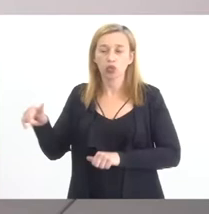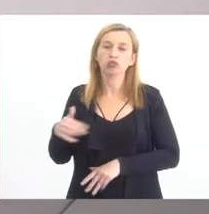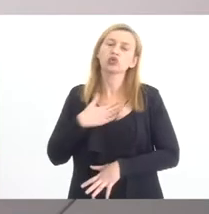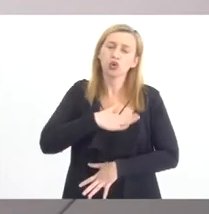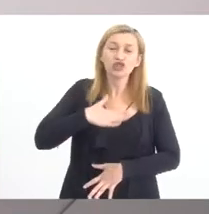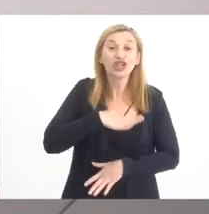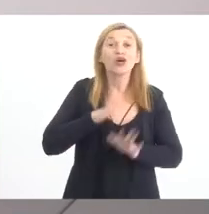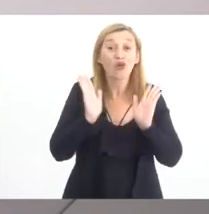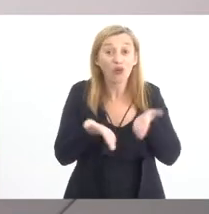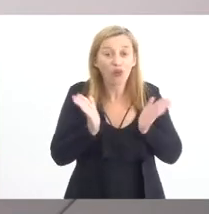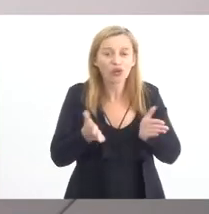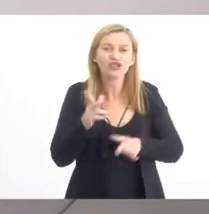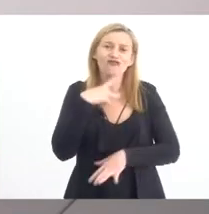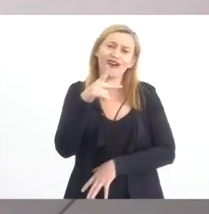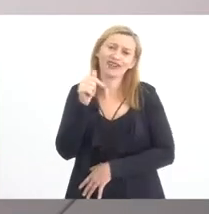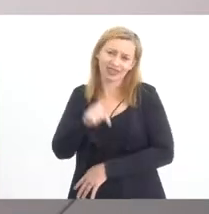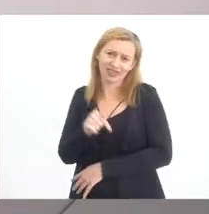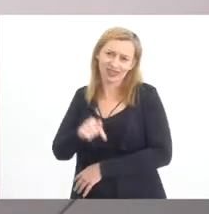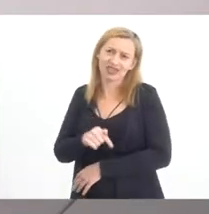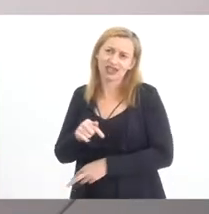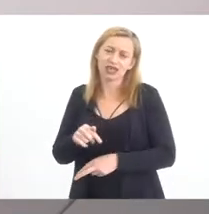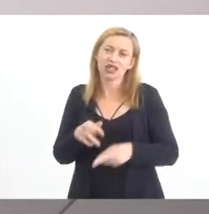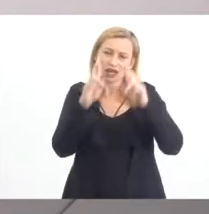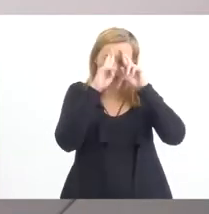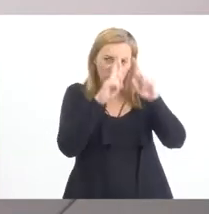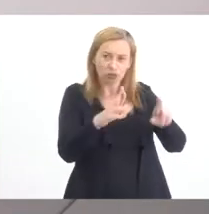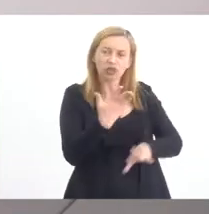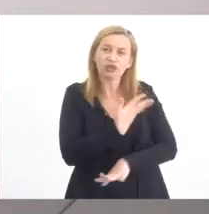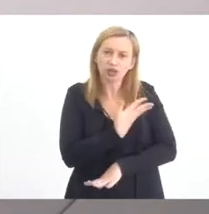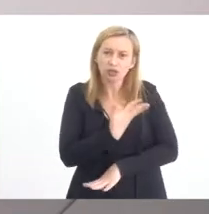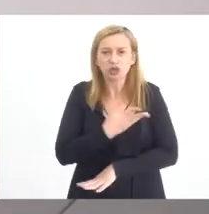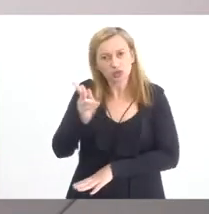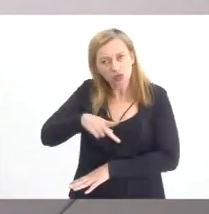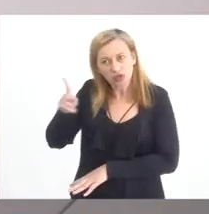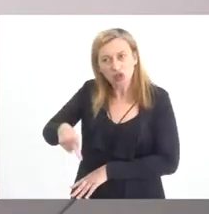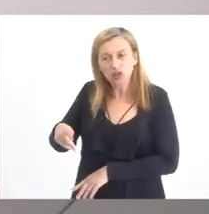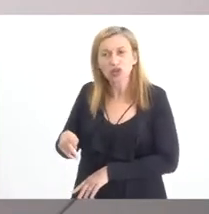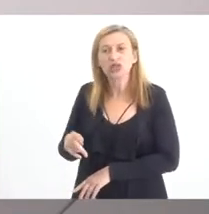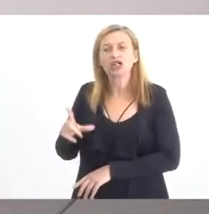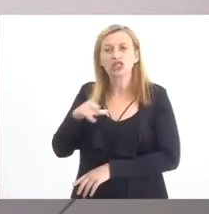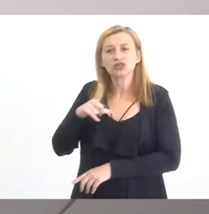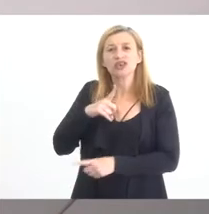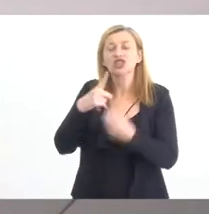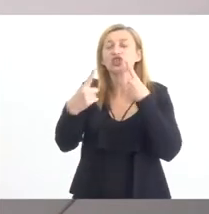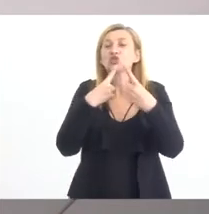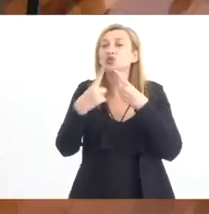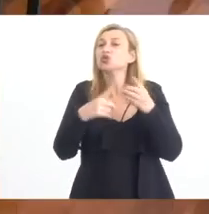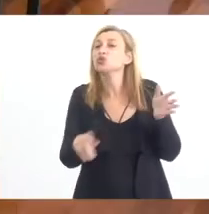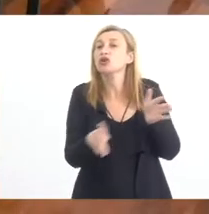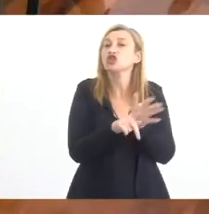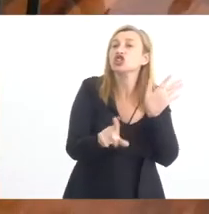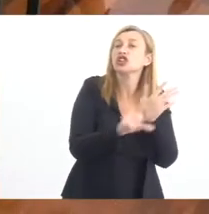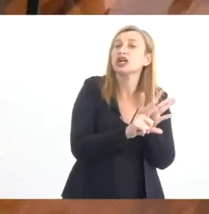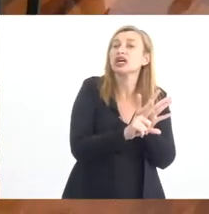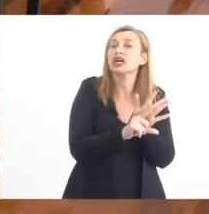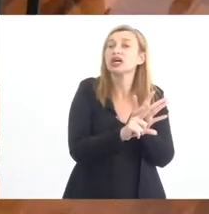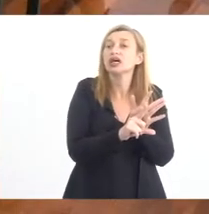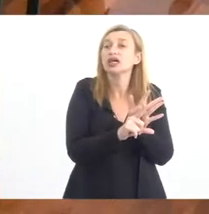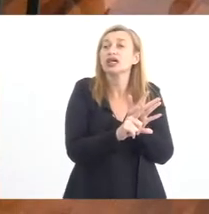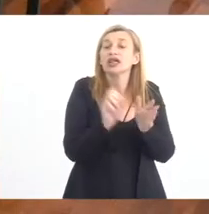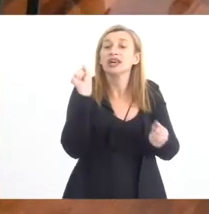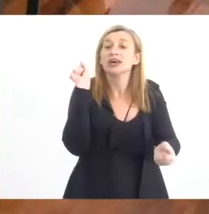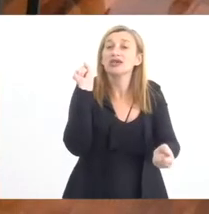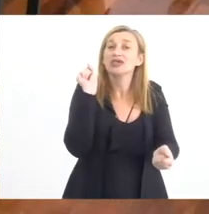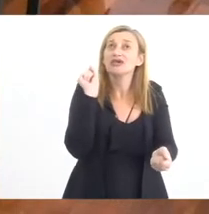Gostaria hoje, e falo aqui em respeito a meus colegas professores, que estivéssemos debatendo sobre um projeto de lei que